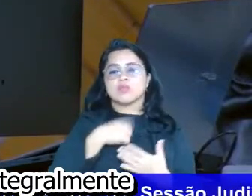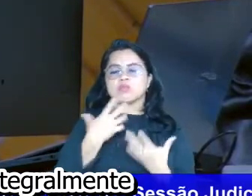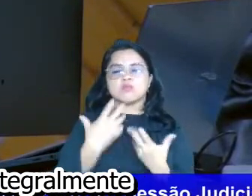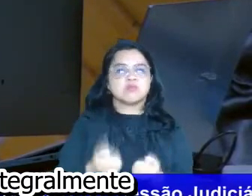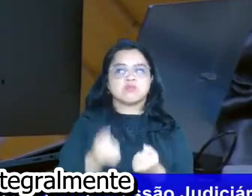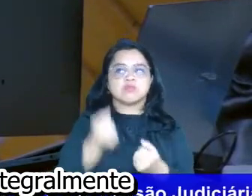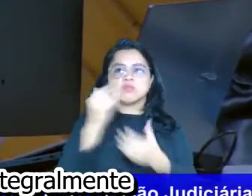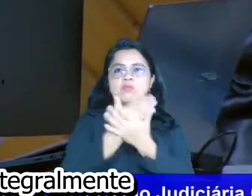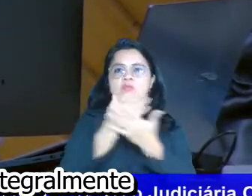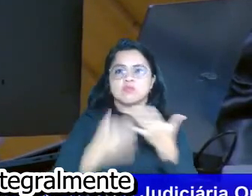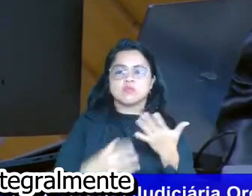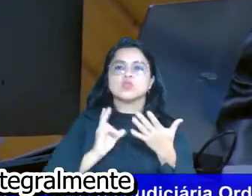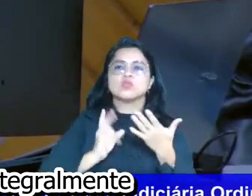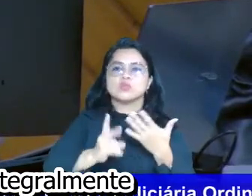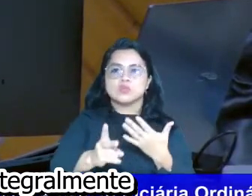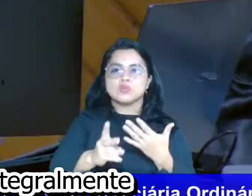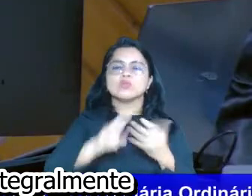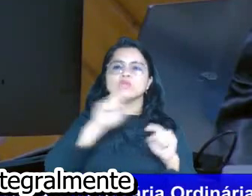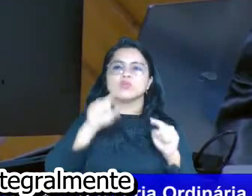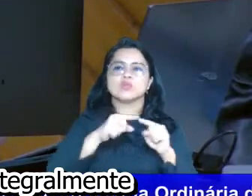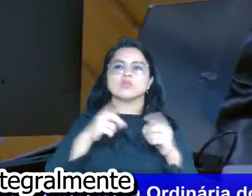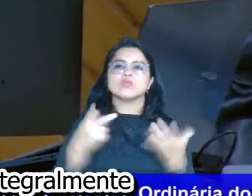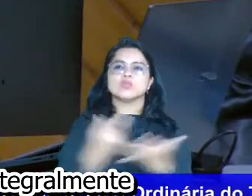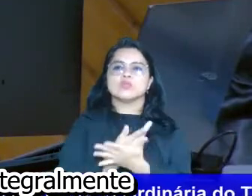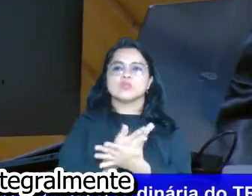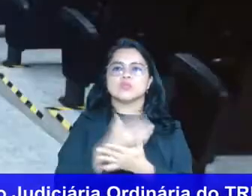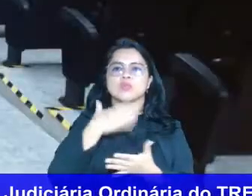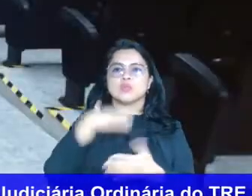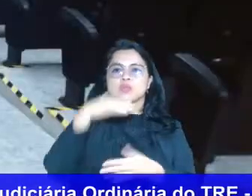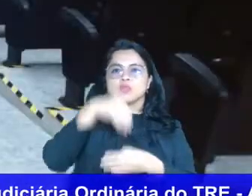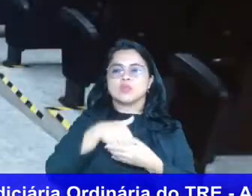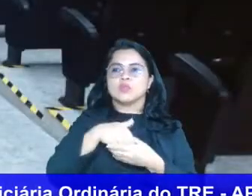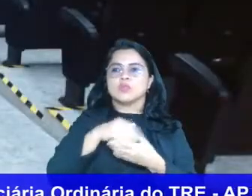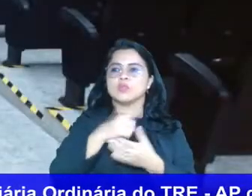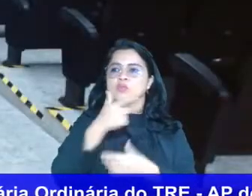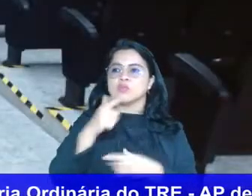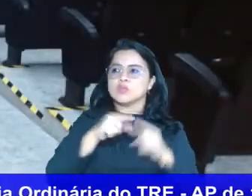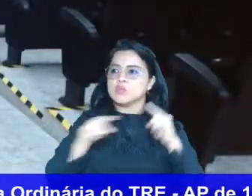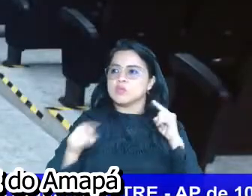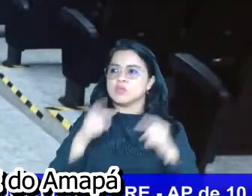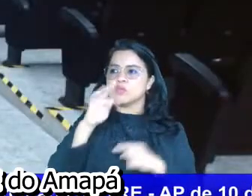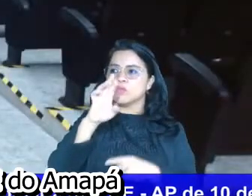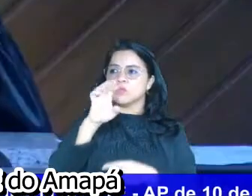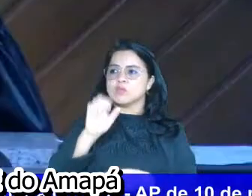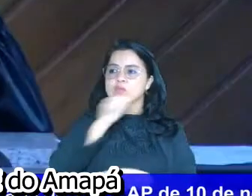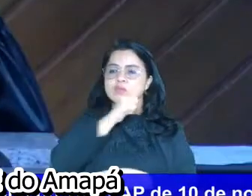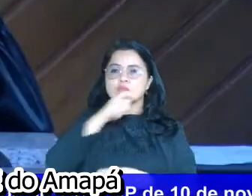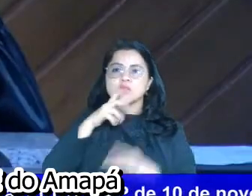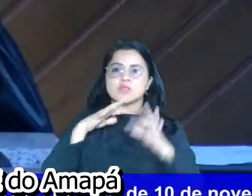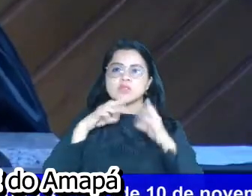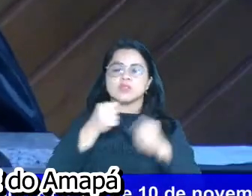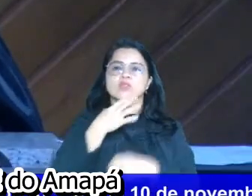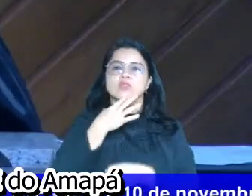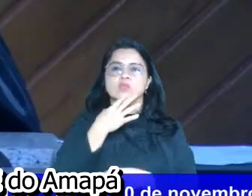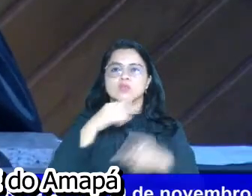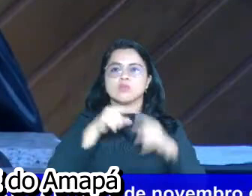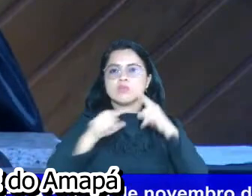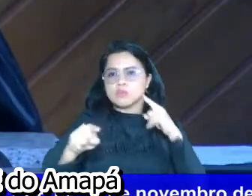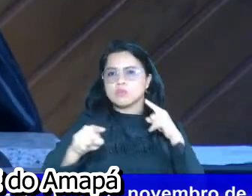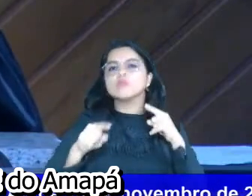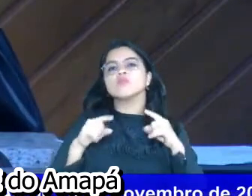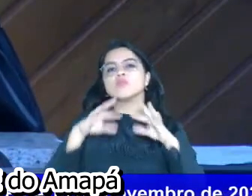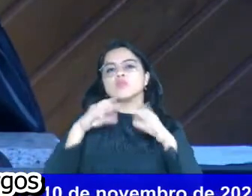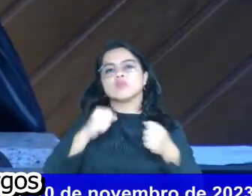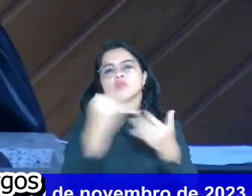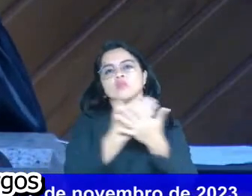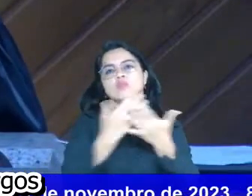os embargos e mantenho integralmente o acórdão recorrido. É o voto. Não houver divergência, anuncio o resultado. TRE da Amapá, unanimidade, conheceu e rejeitou